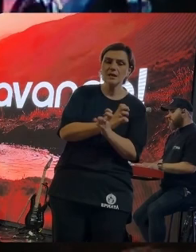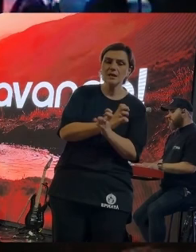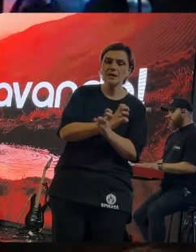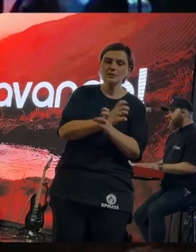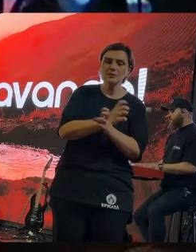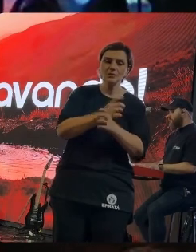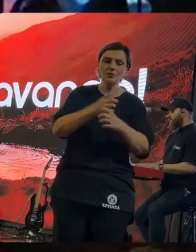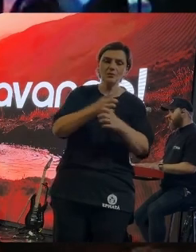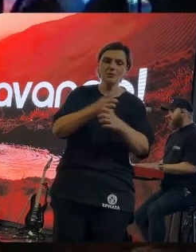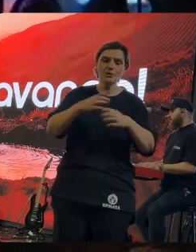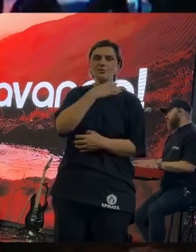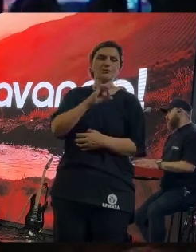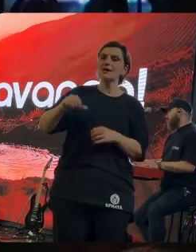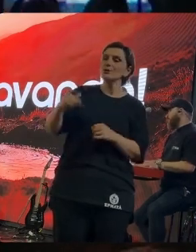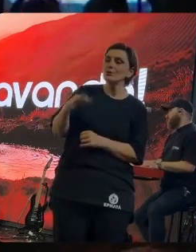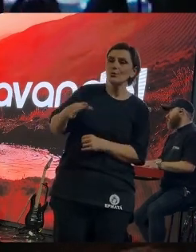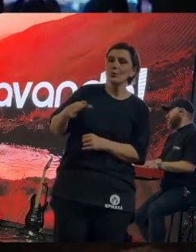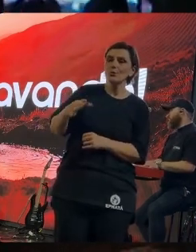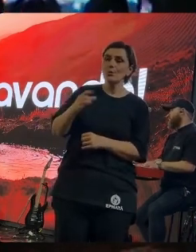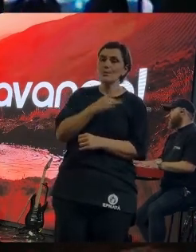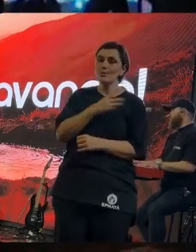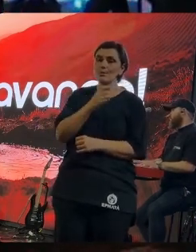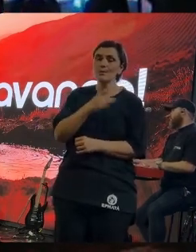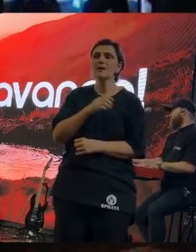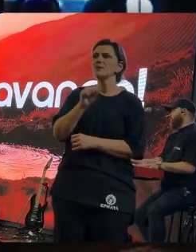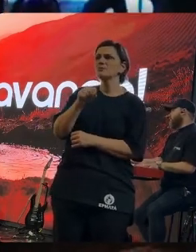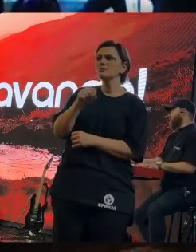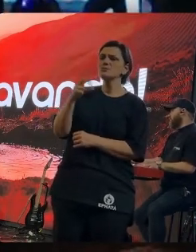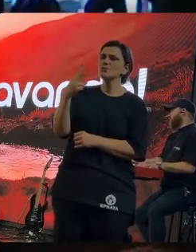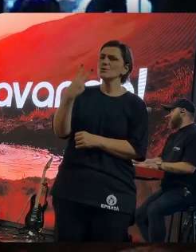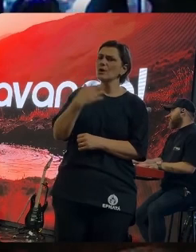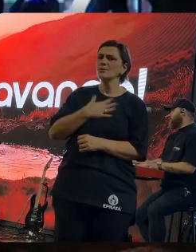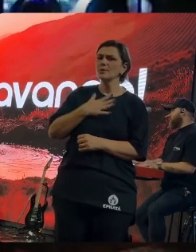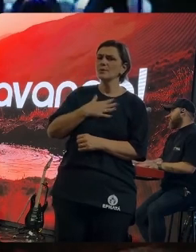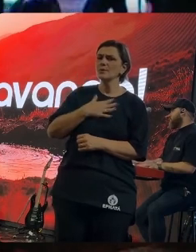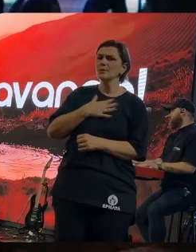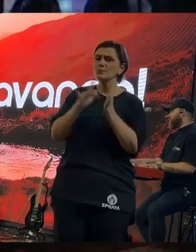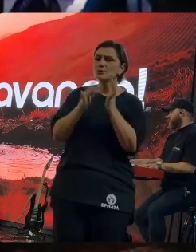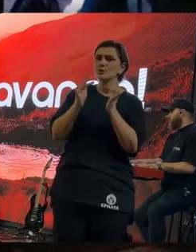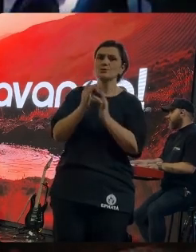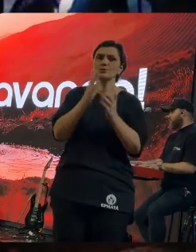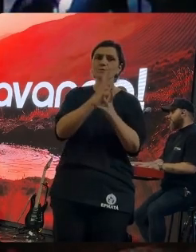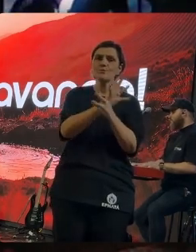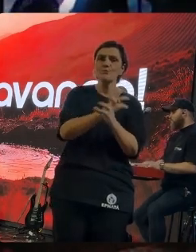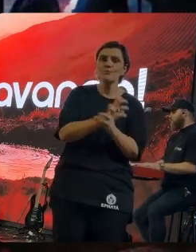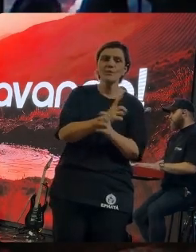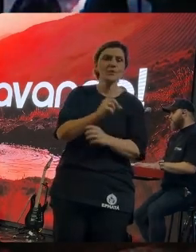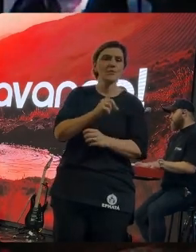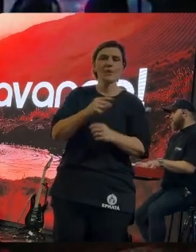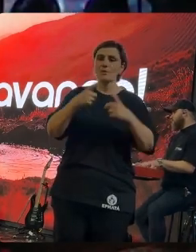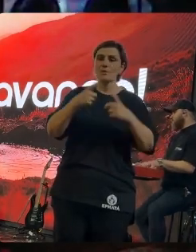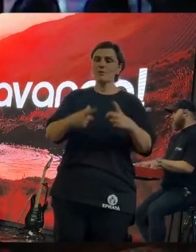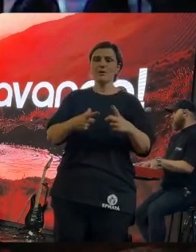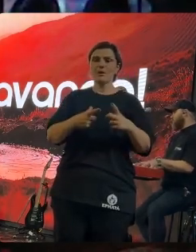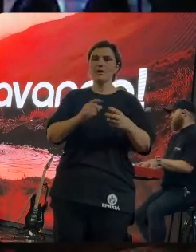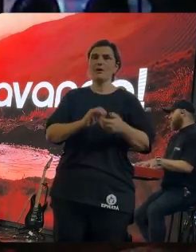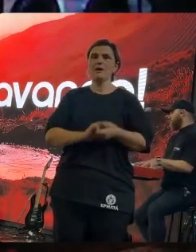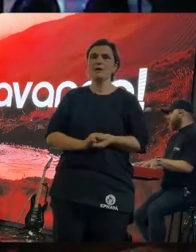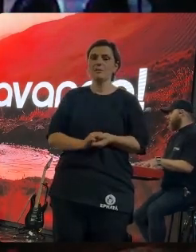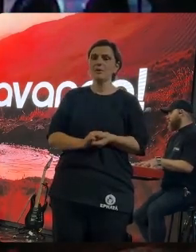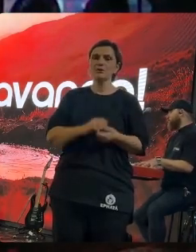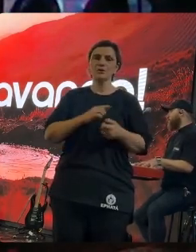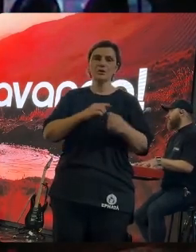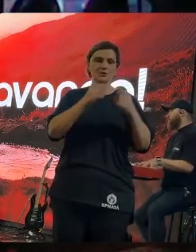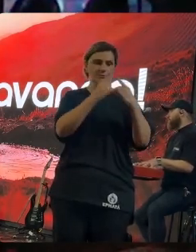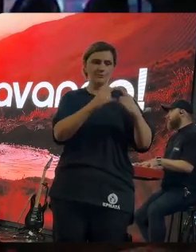dor, que no deserto só há medo. E sim, olha para mim no nome de Jesus, deserto não é lugar para nós estabelecermos as nossas